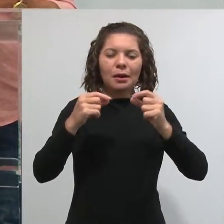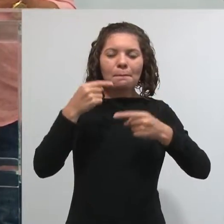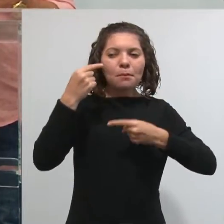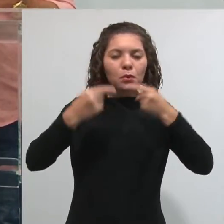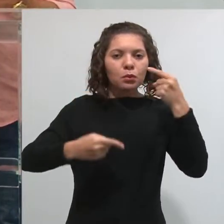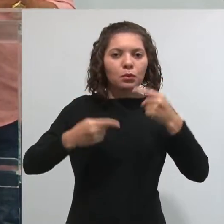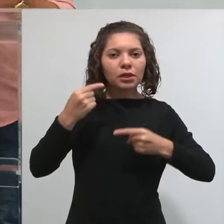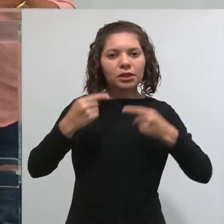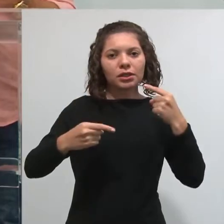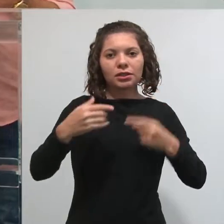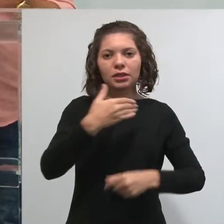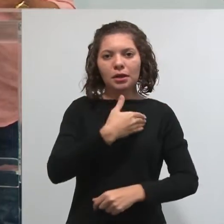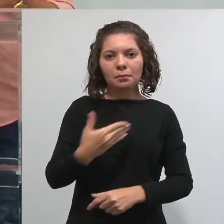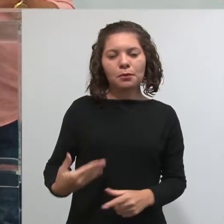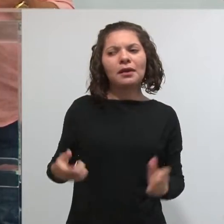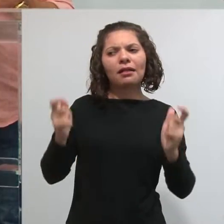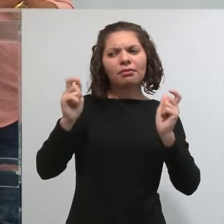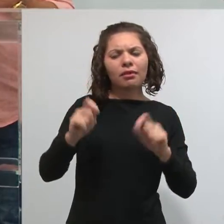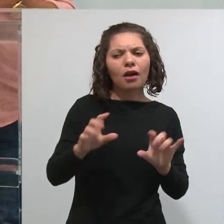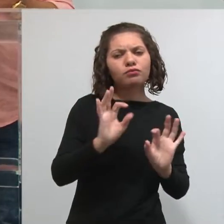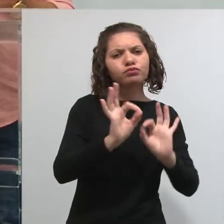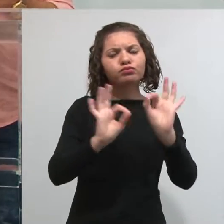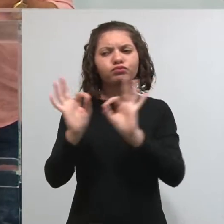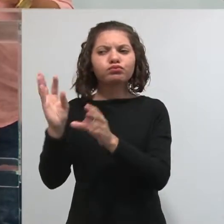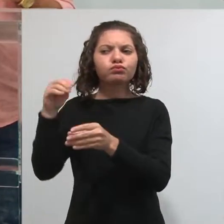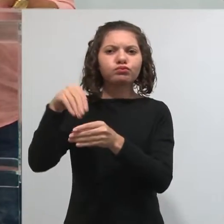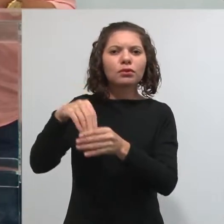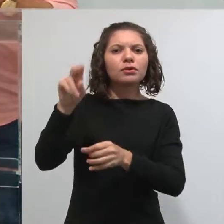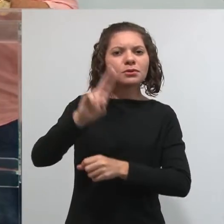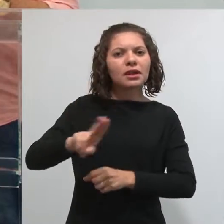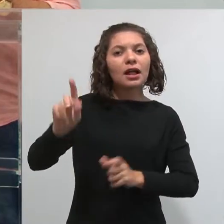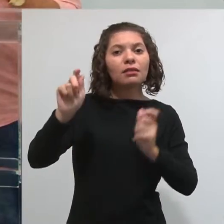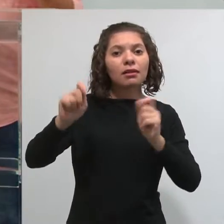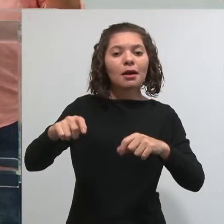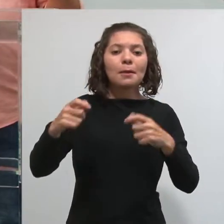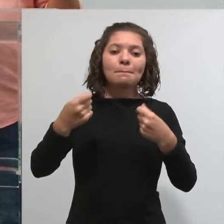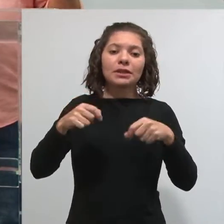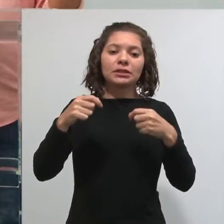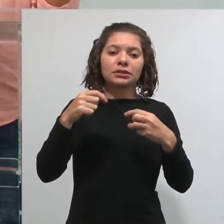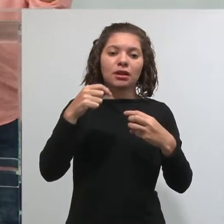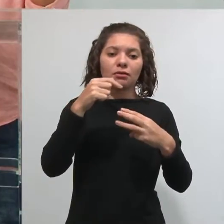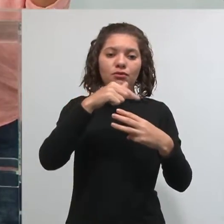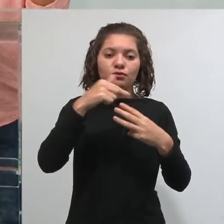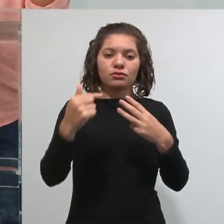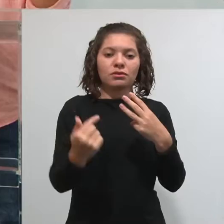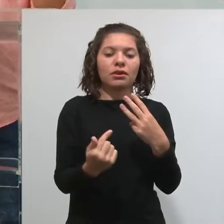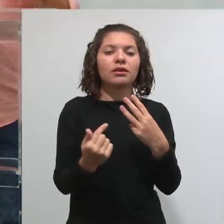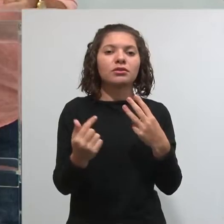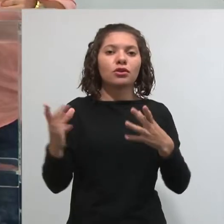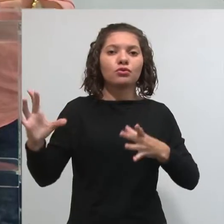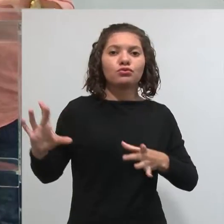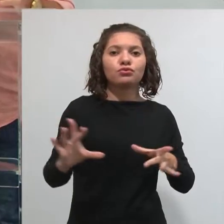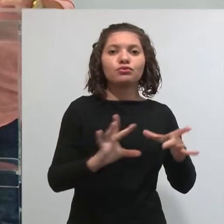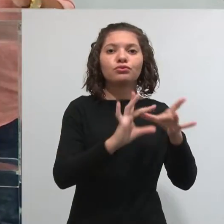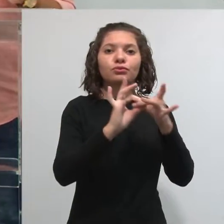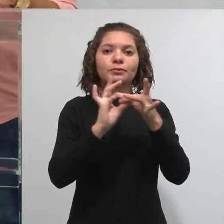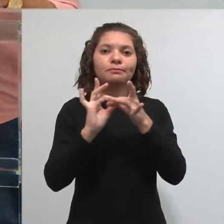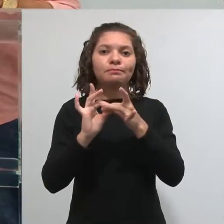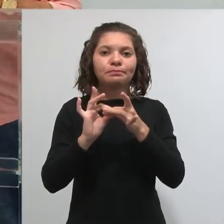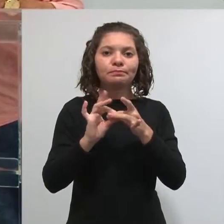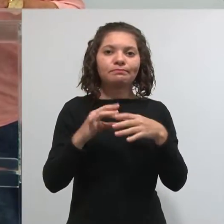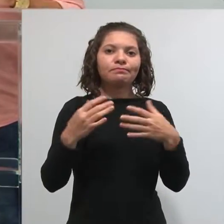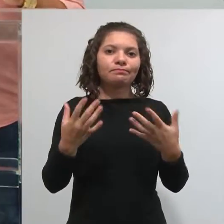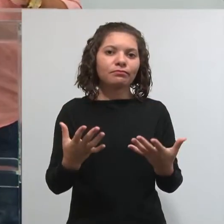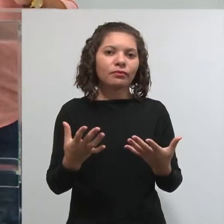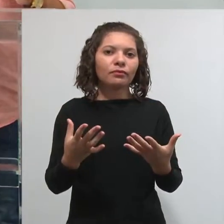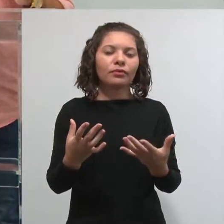seja concebida, elaborada e implementada, ela precisa que essas três janelas elas confluam. Quer dizer, não